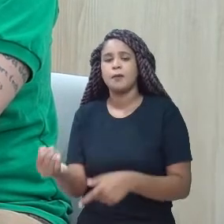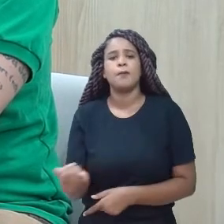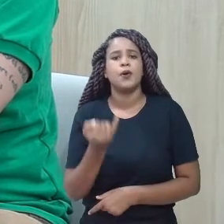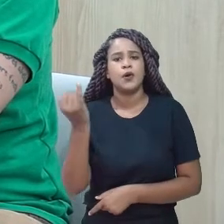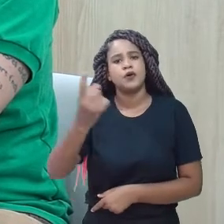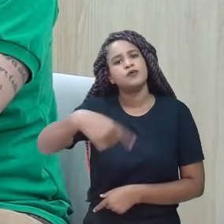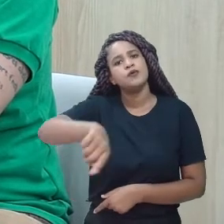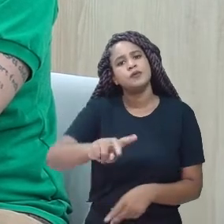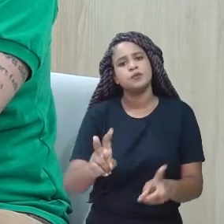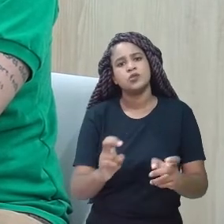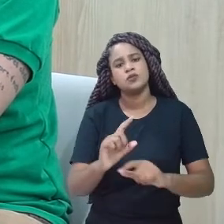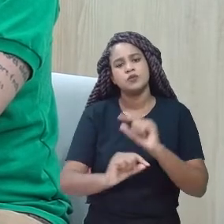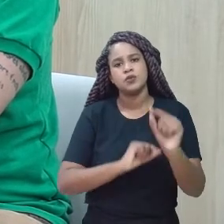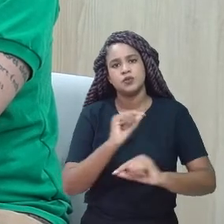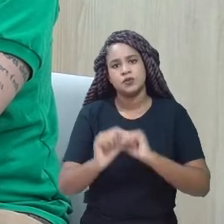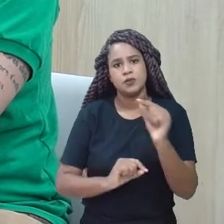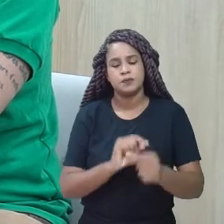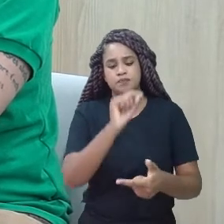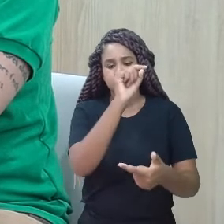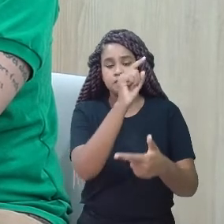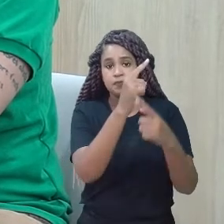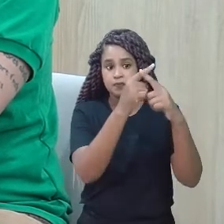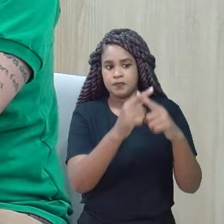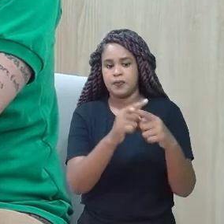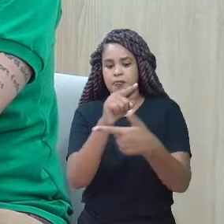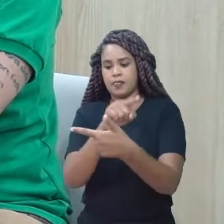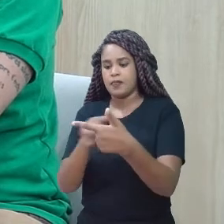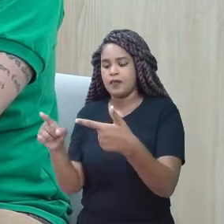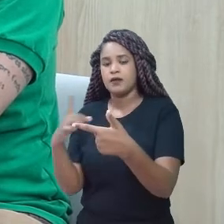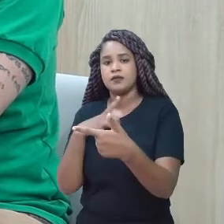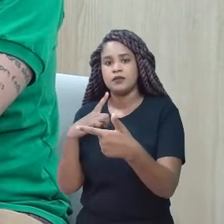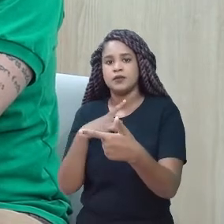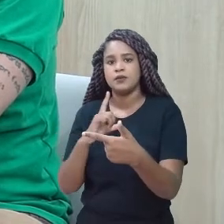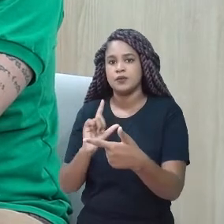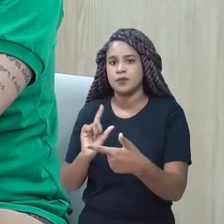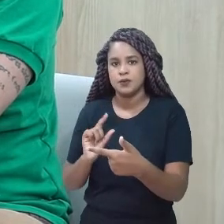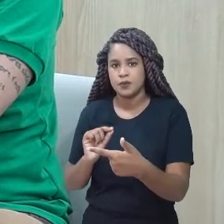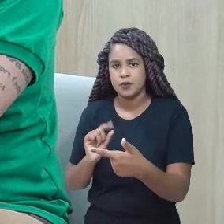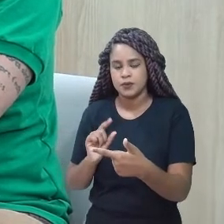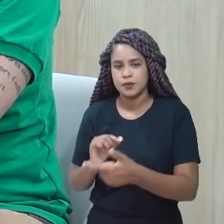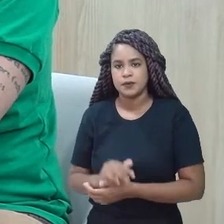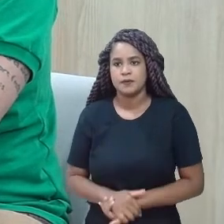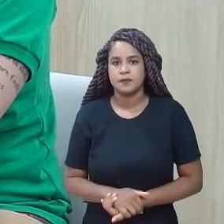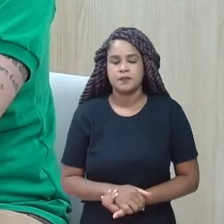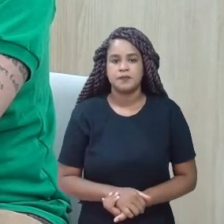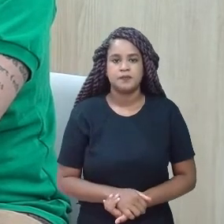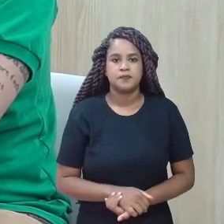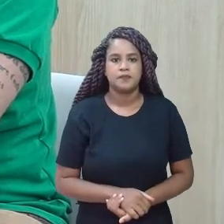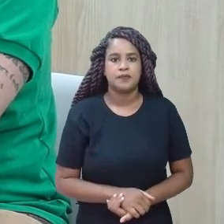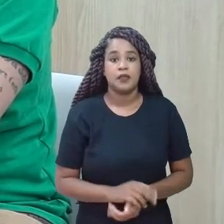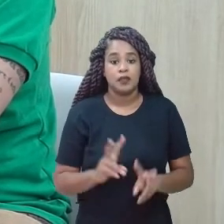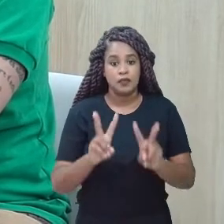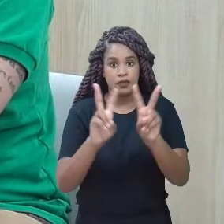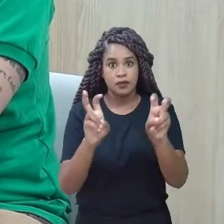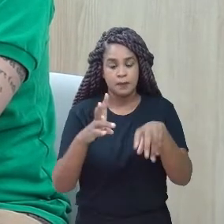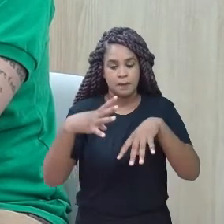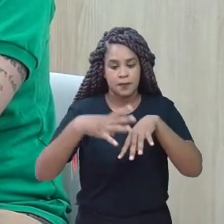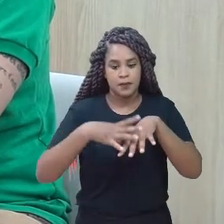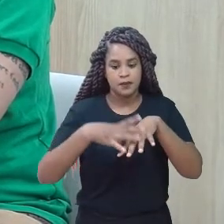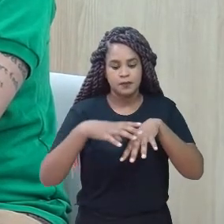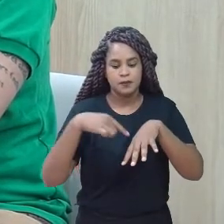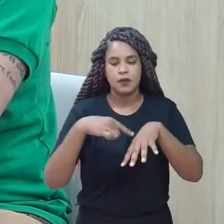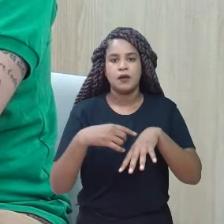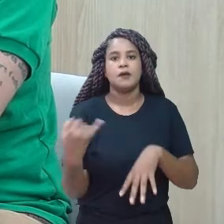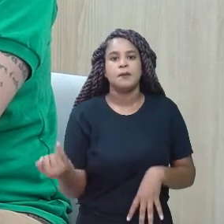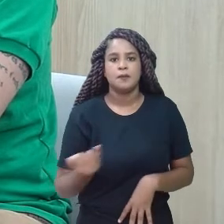vai perceber que os múltiplos e divisores, eles vão ter, na sequência de outros temas da matemática, a sua importância, tá